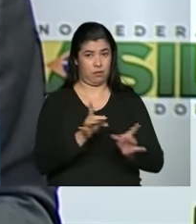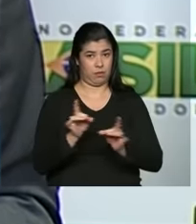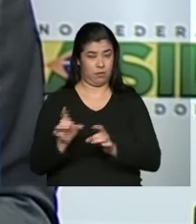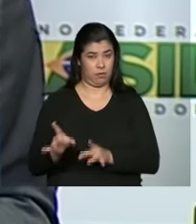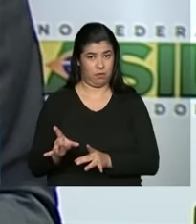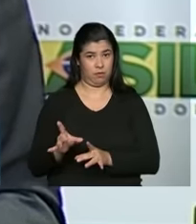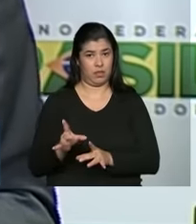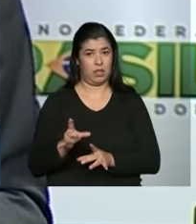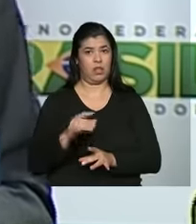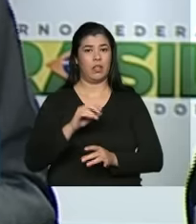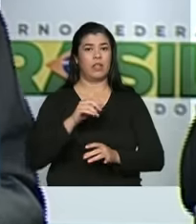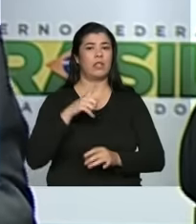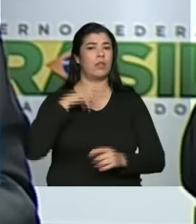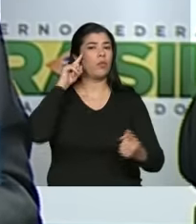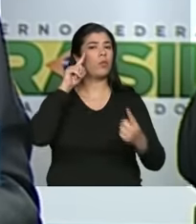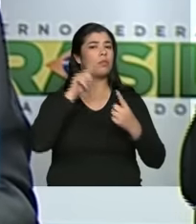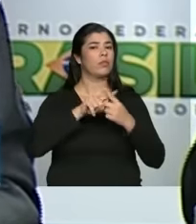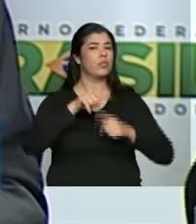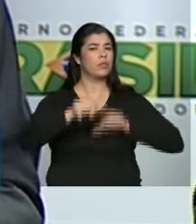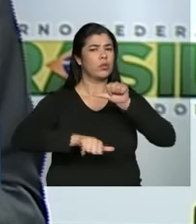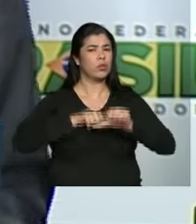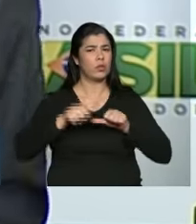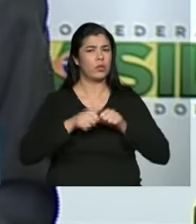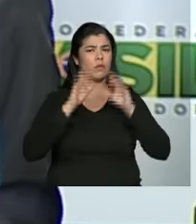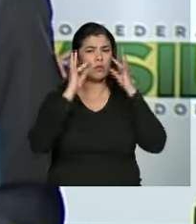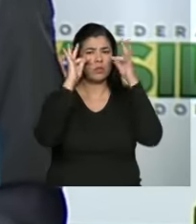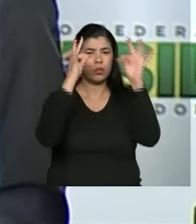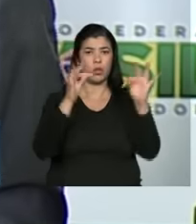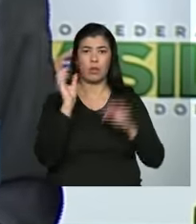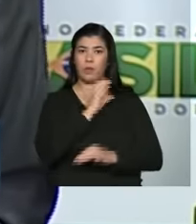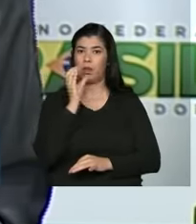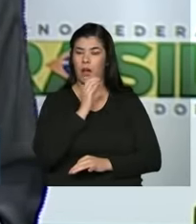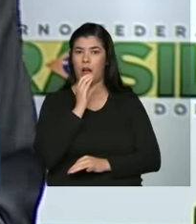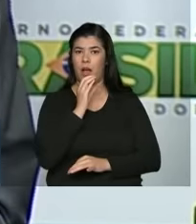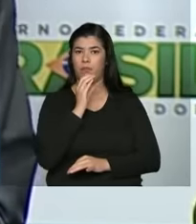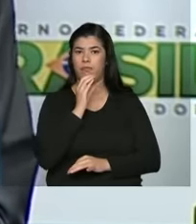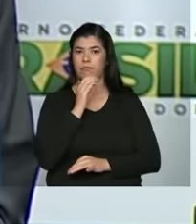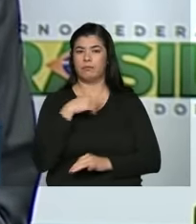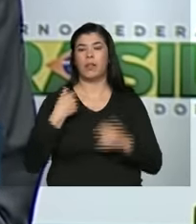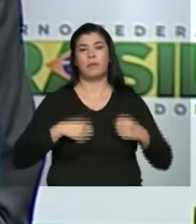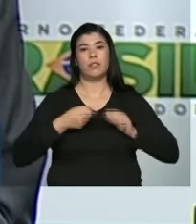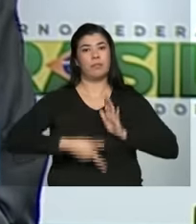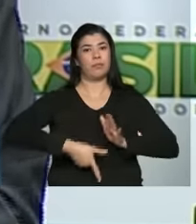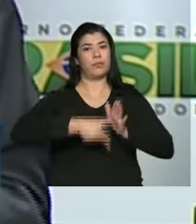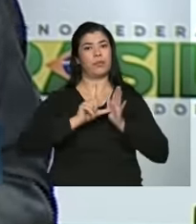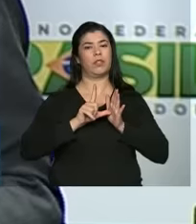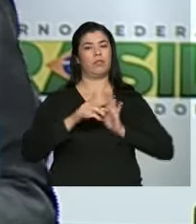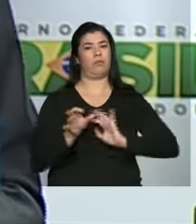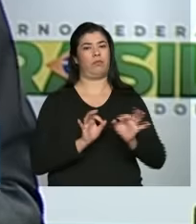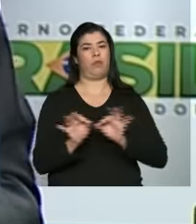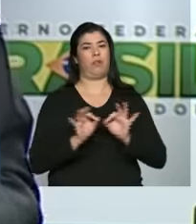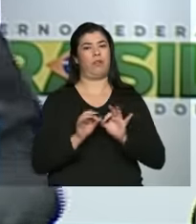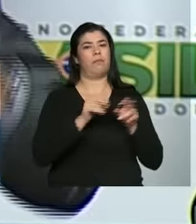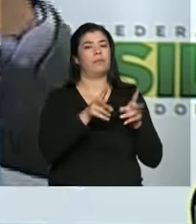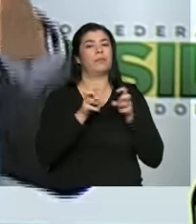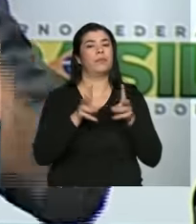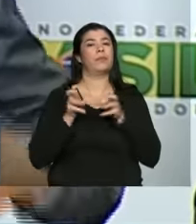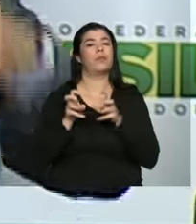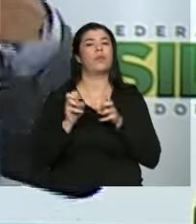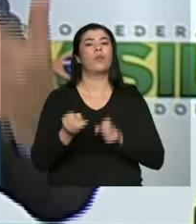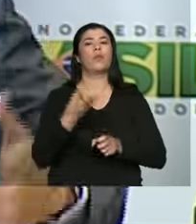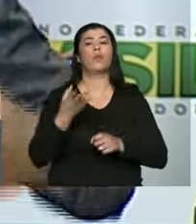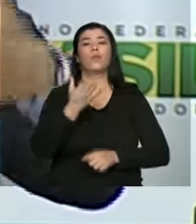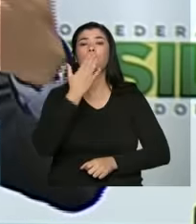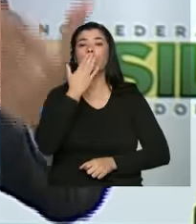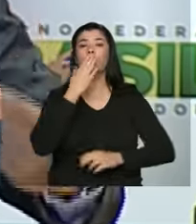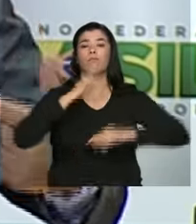dimensão da Renovação tecnológica não prazo muito curto e portanto nós precisamos nos antecipar para poder identificar Que tipo